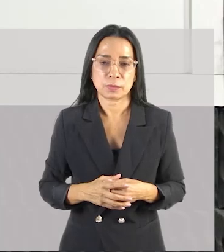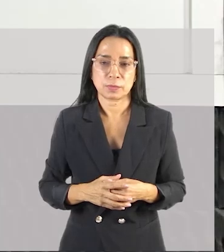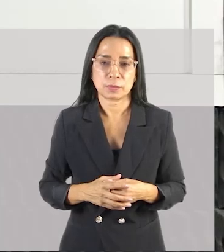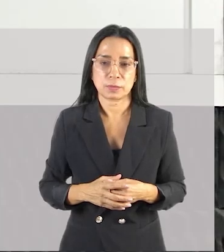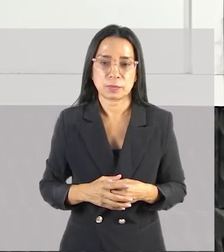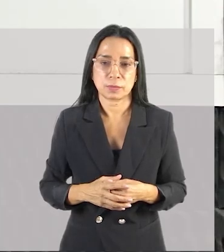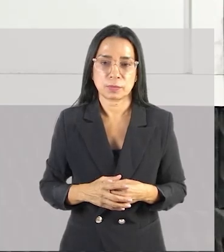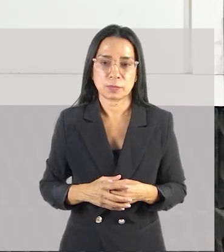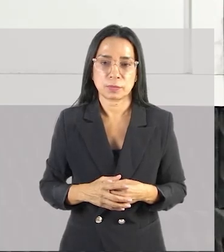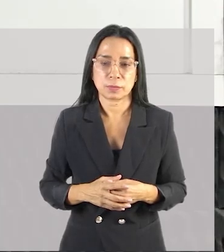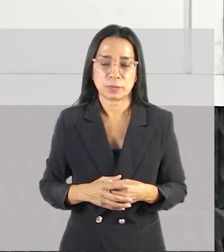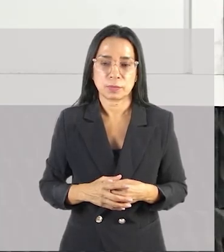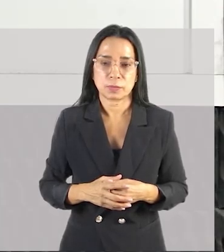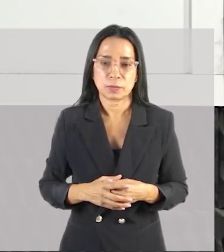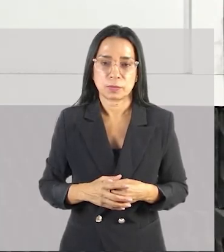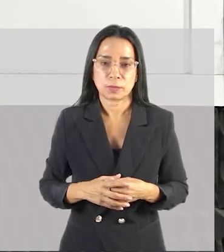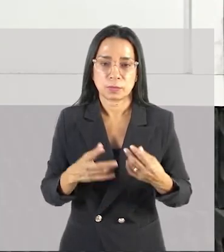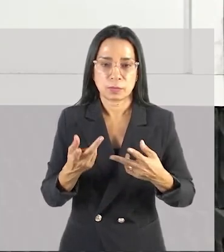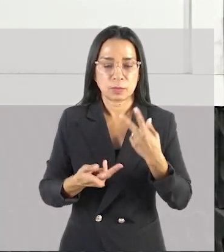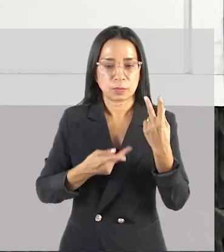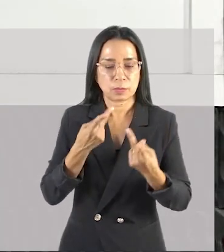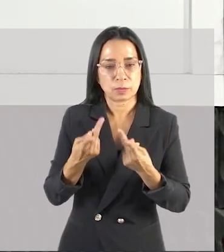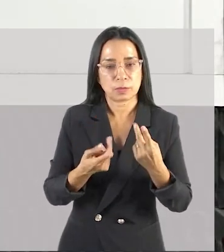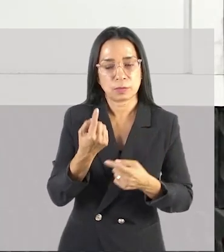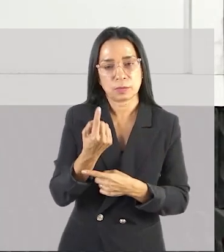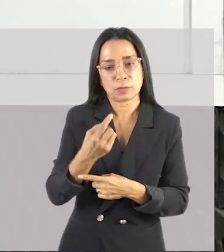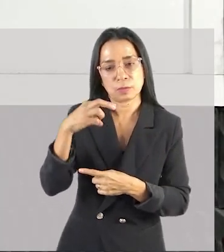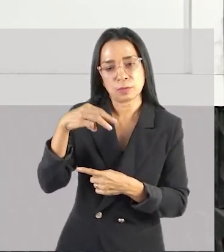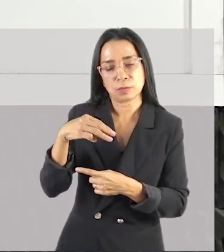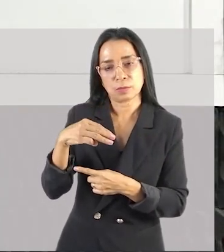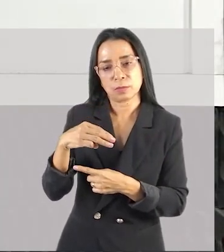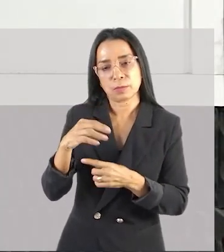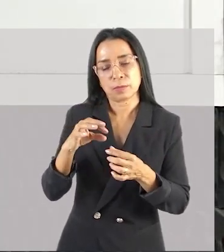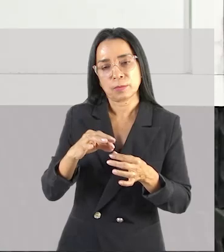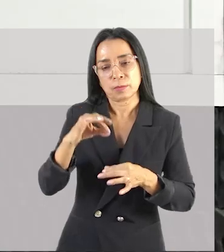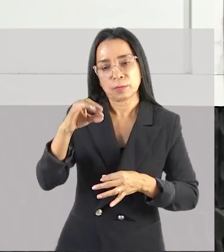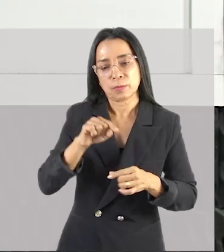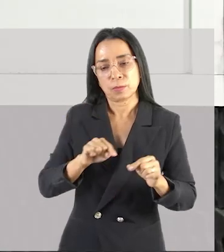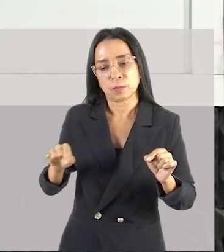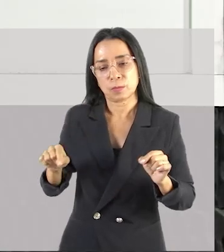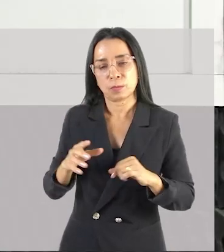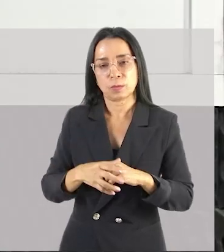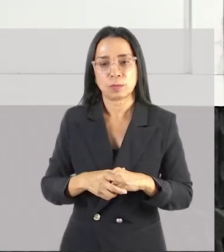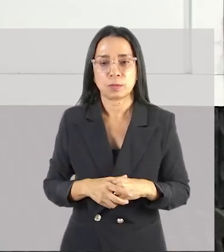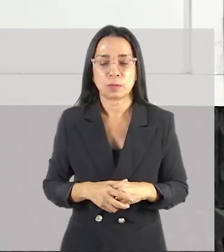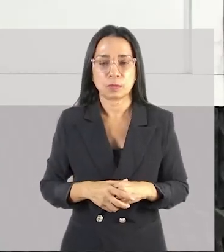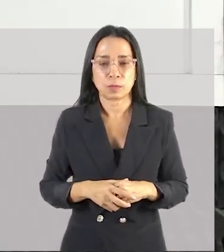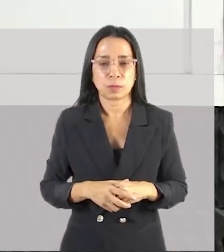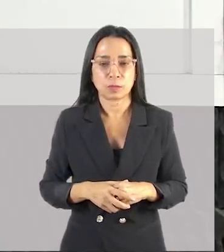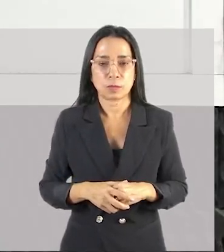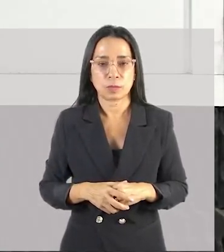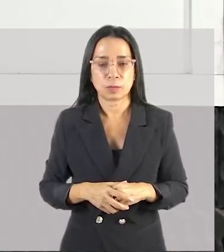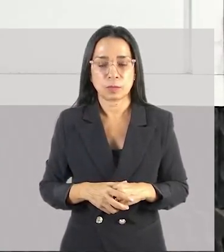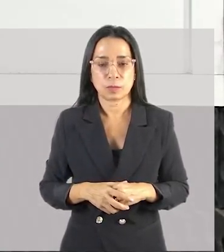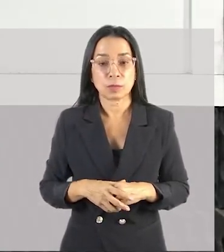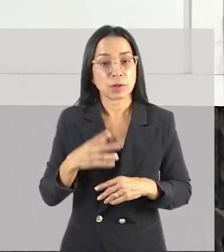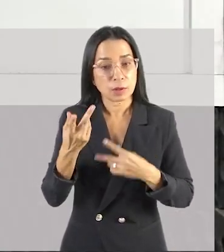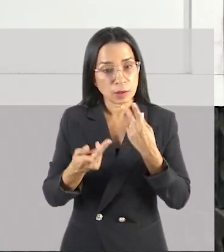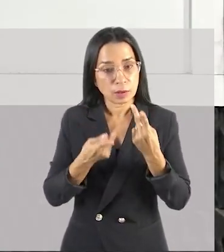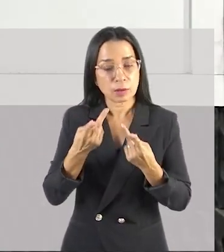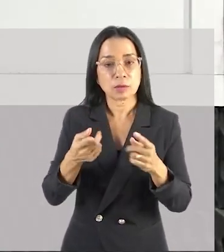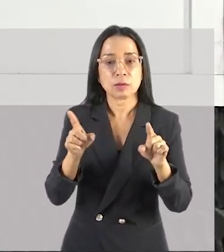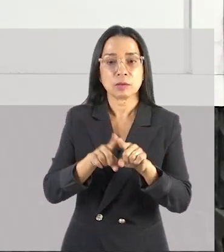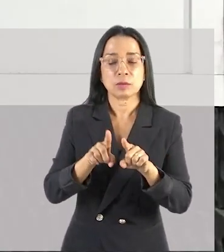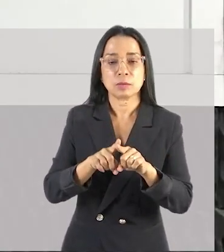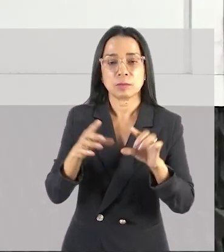ABC. Ele falou que é um triângulo de 1 metro de lado, ele deu o lado do triângulo, é 1 metro. E ele falou o seguinte, que